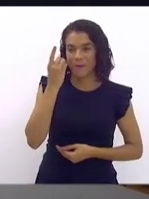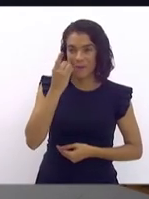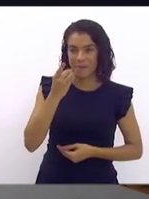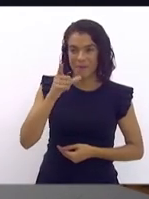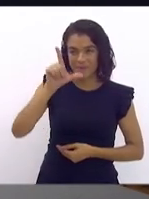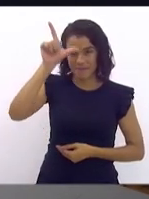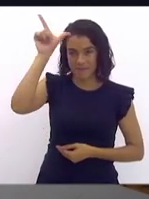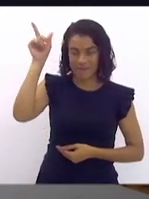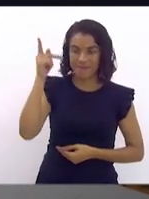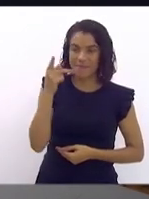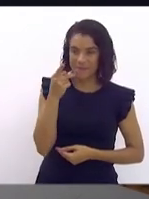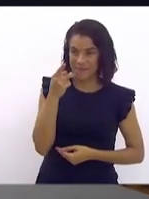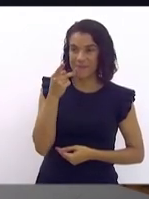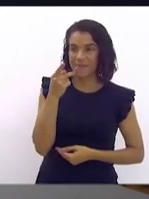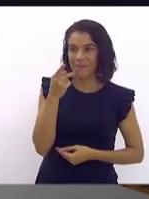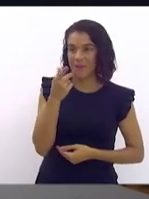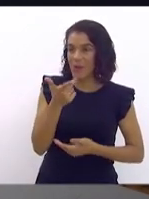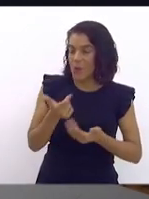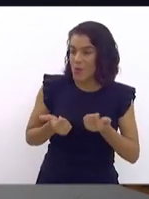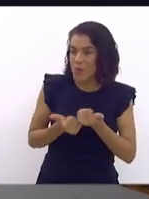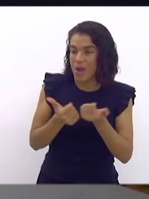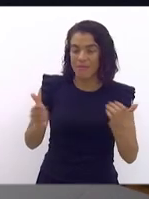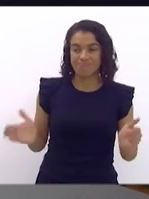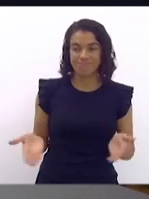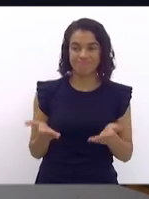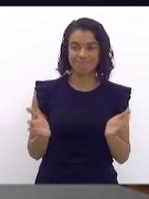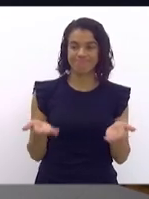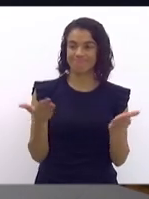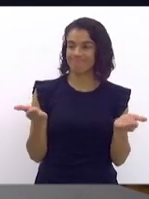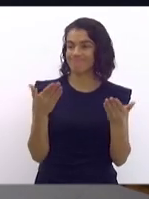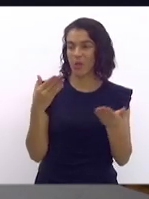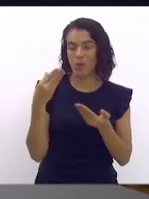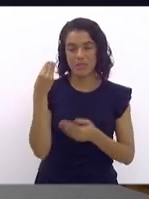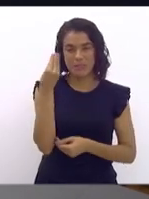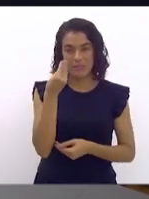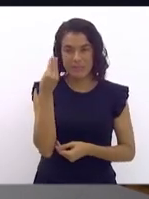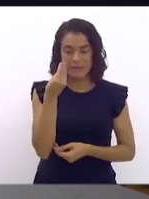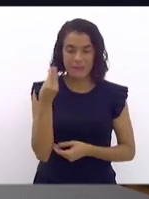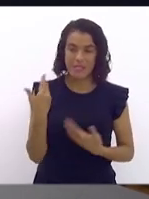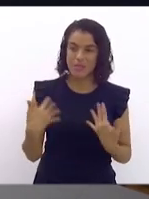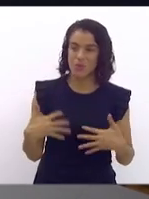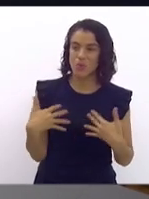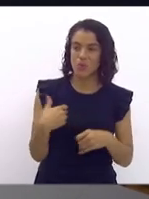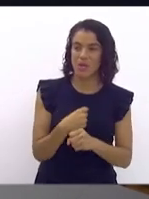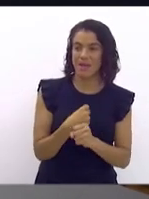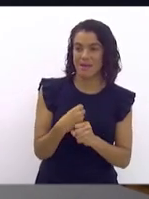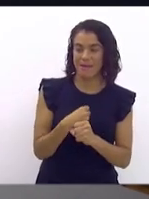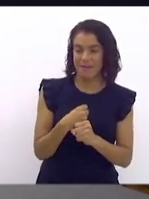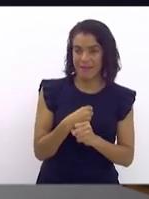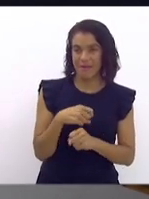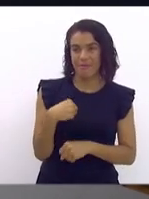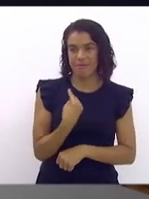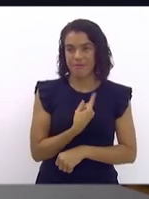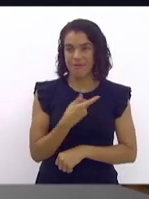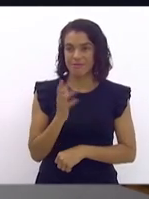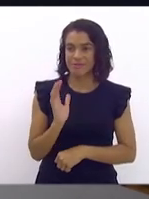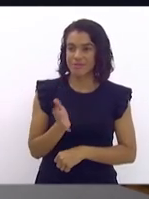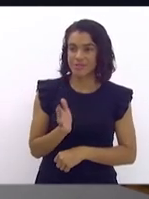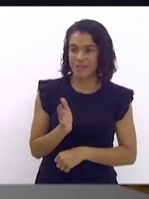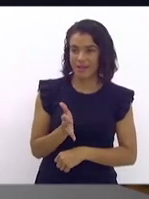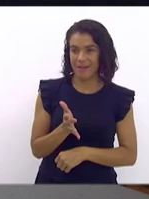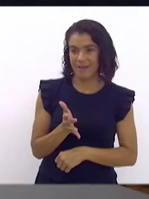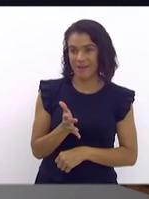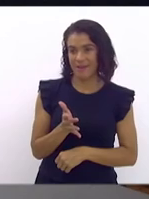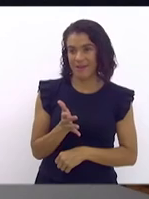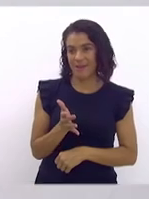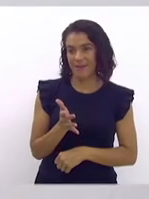bendito fruto aqui com a contribuição gigantesca para nós, com toda a experiência que carrega. Nós já estamos aí, podemos